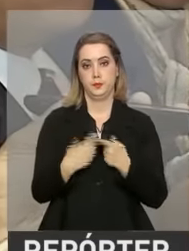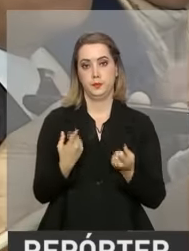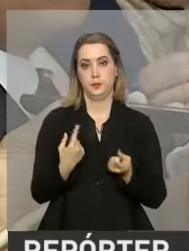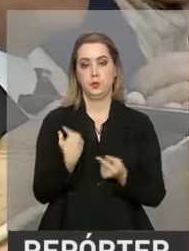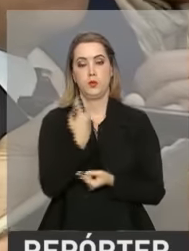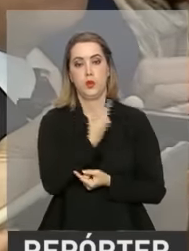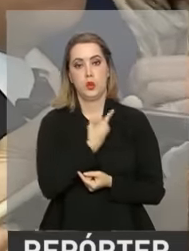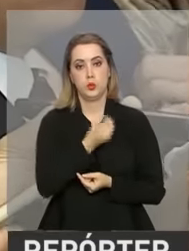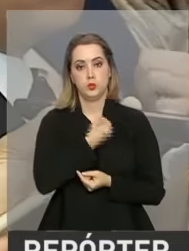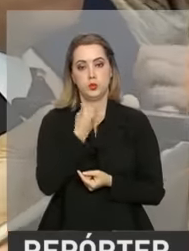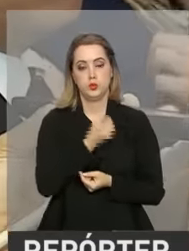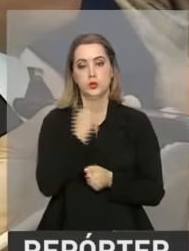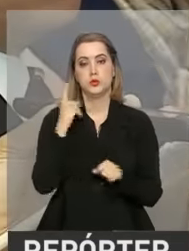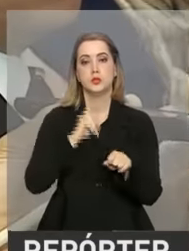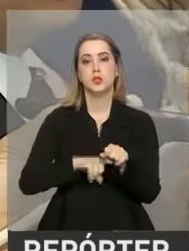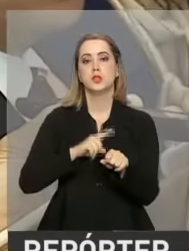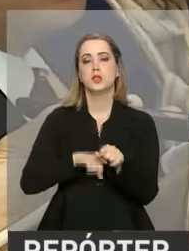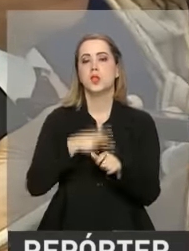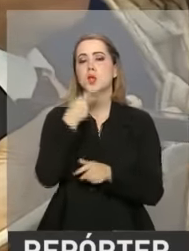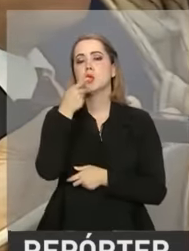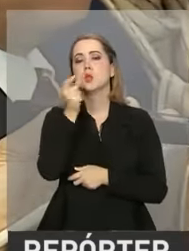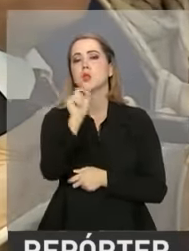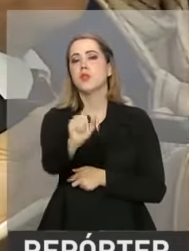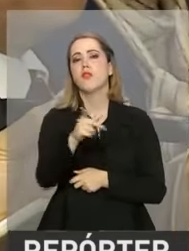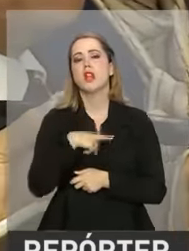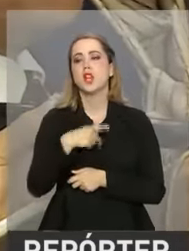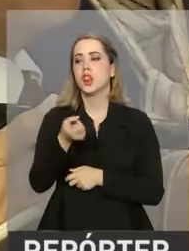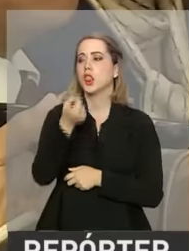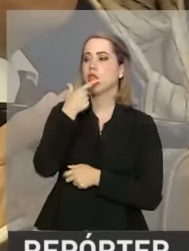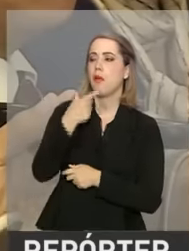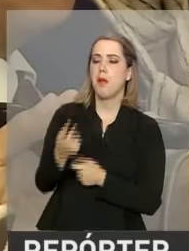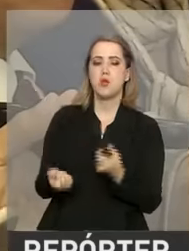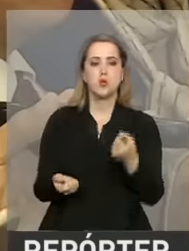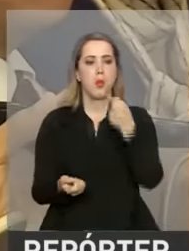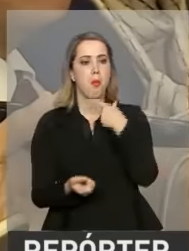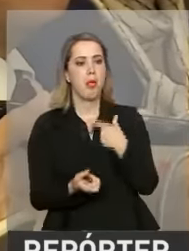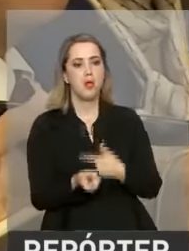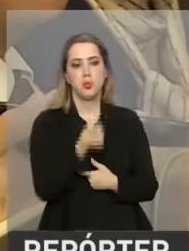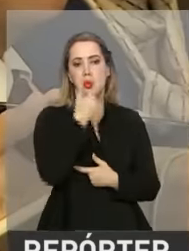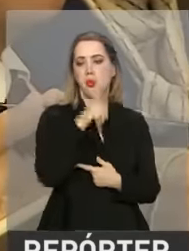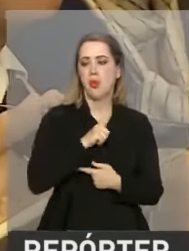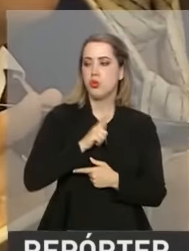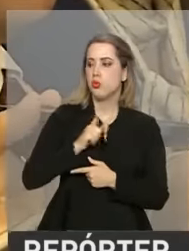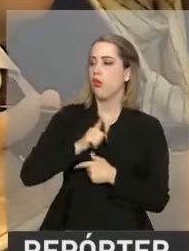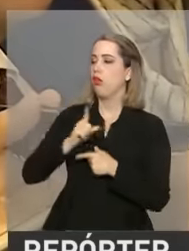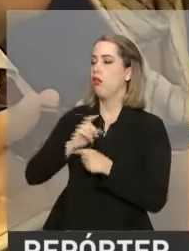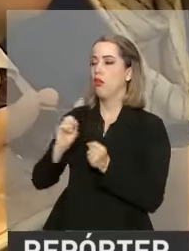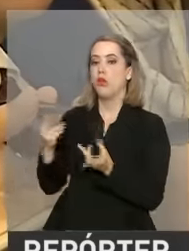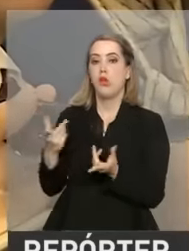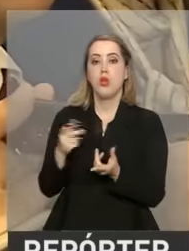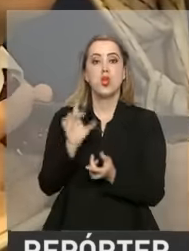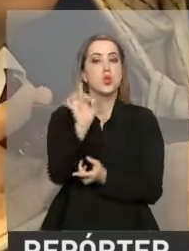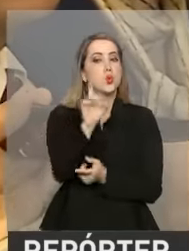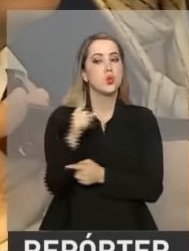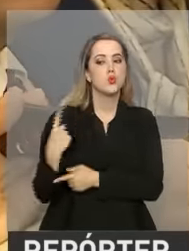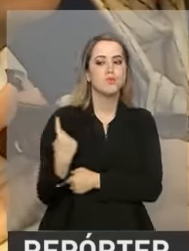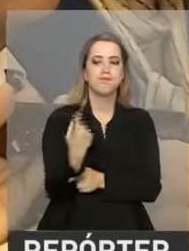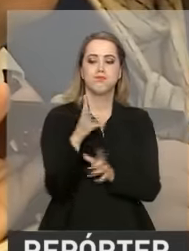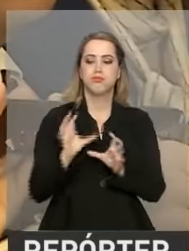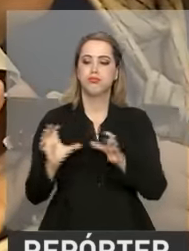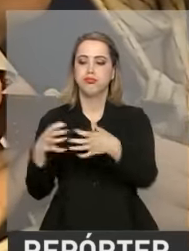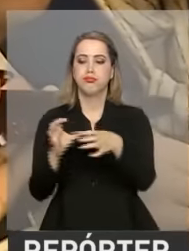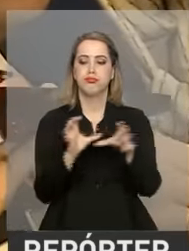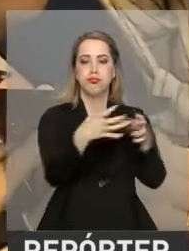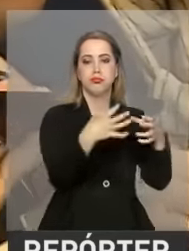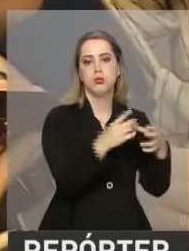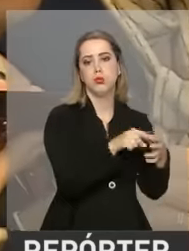nós vivemos uma época em que se diz que há excesso de medicamentos, como por exemplo antibiótico, mas isso é para alguns setores da população mundial, para as outras